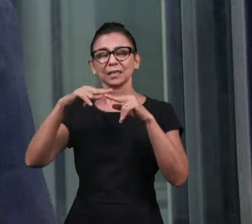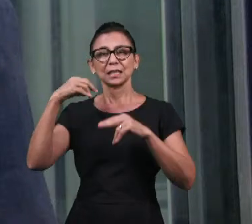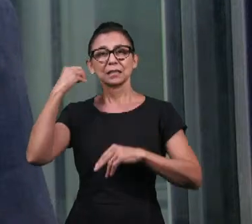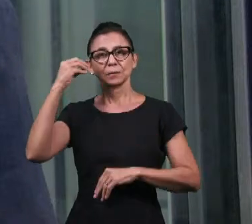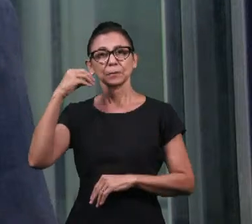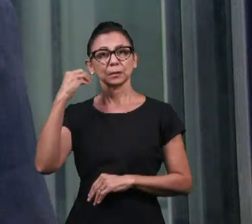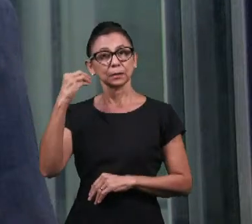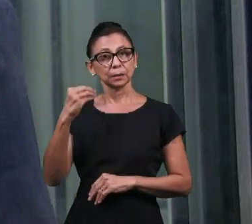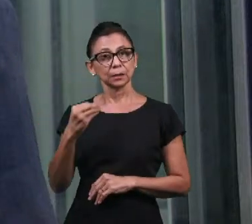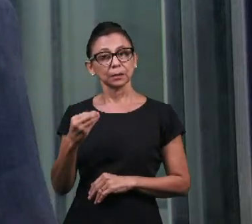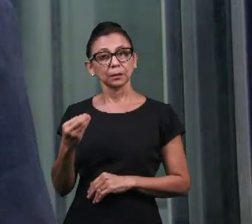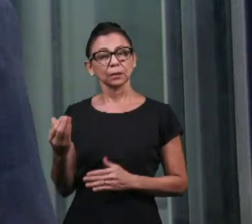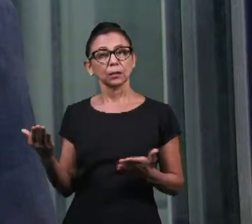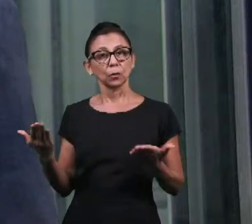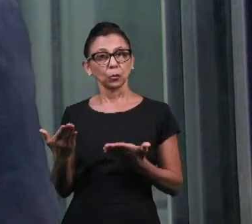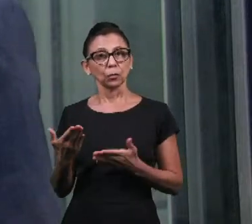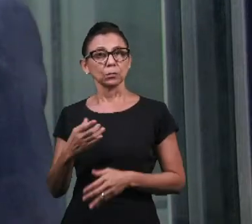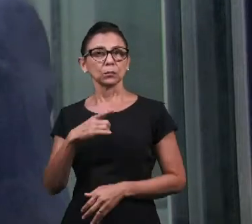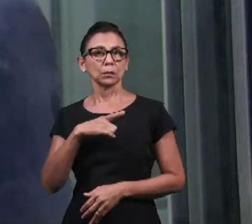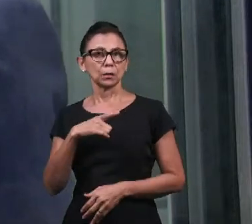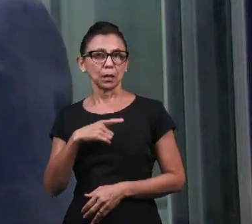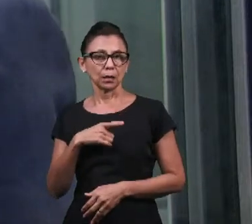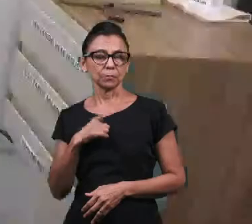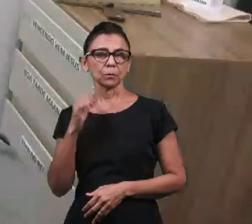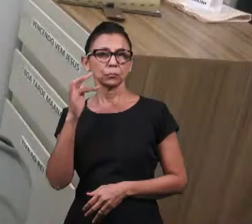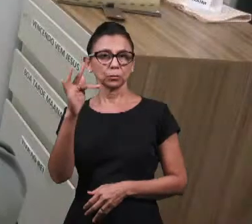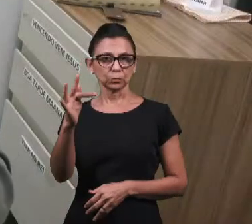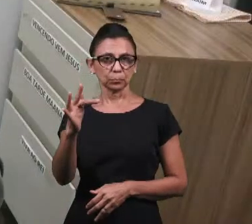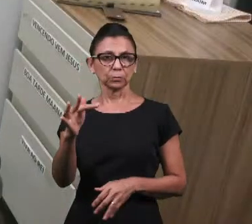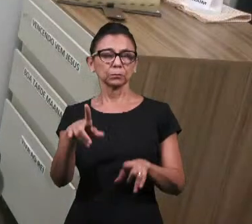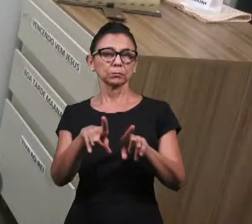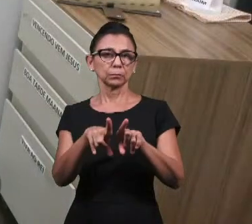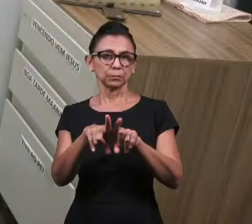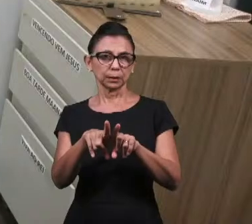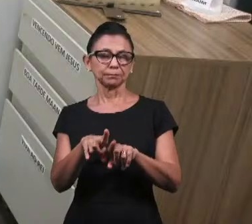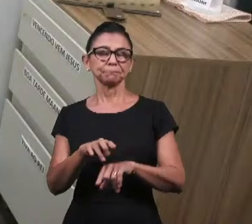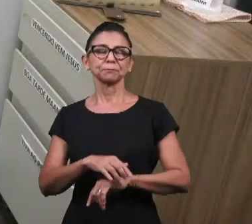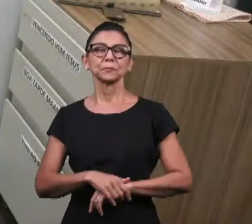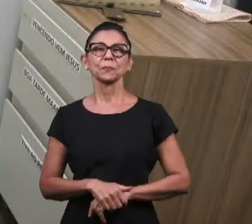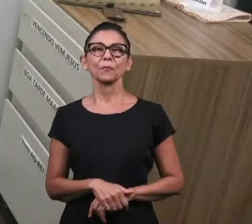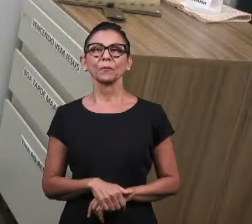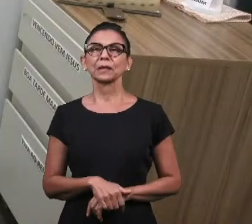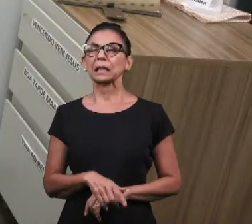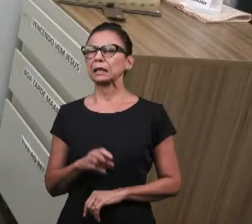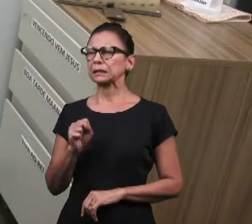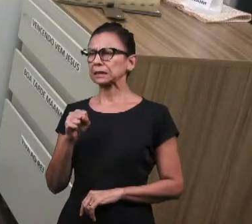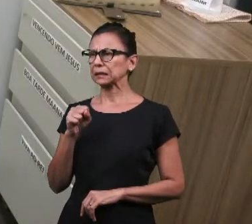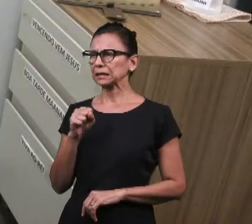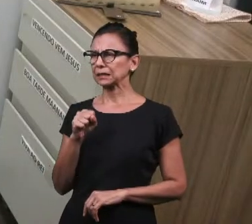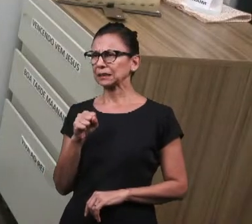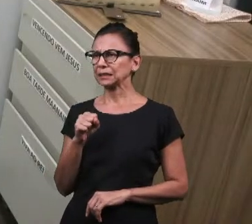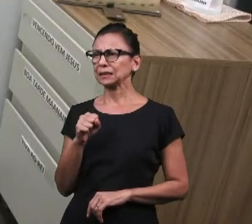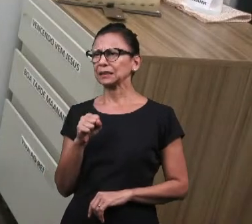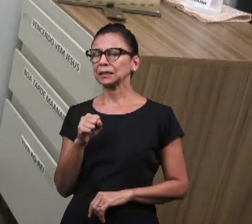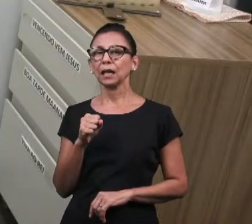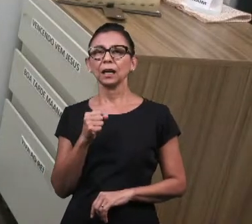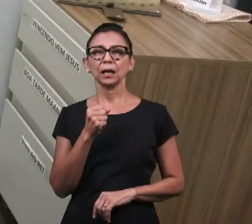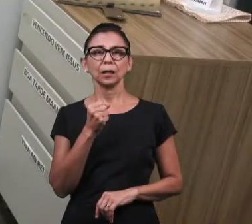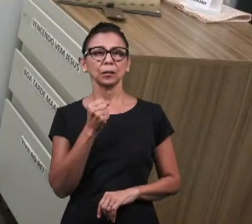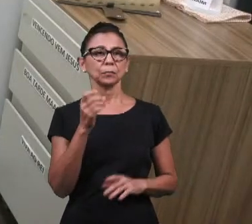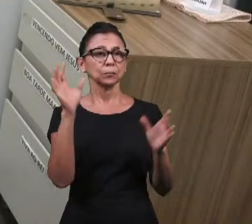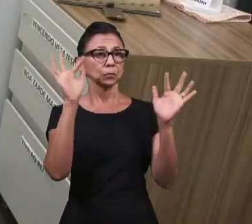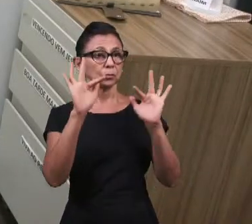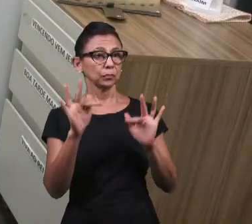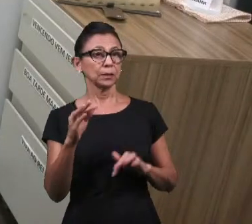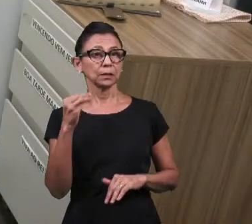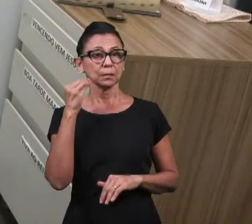nós temos, tivemos e teremos. Glória a Jesus, sem dúvidas, né? Eu fiquei muito feliz de ouvir essa experiência também.